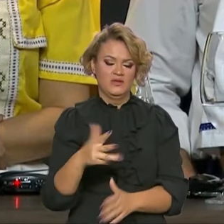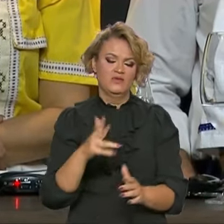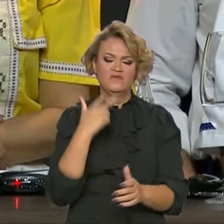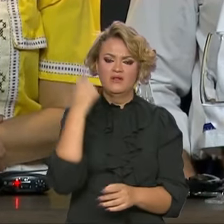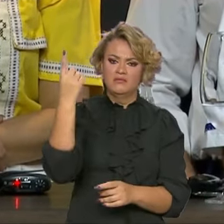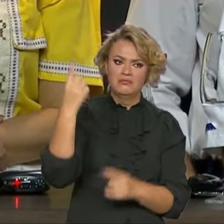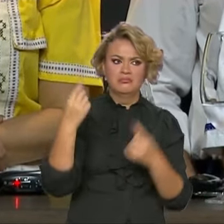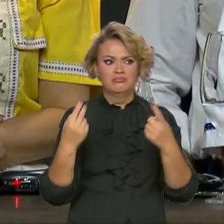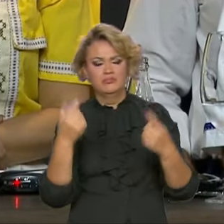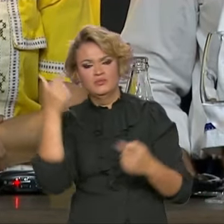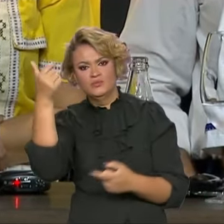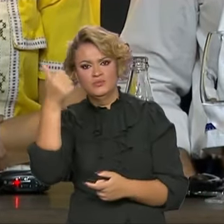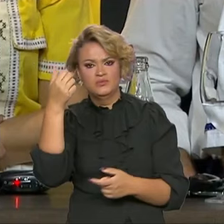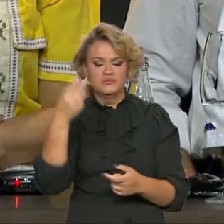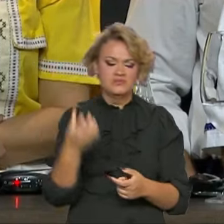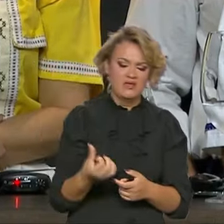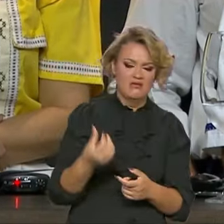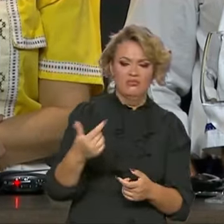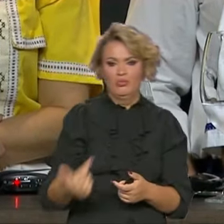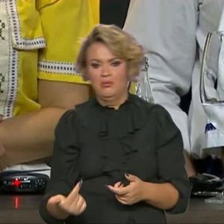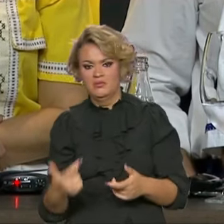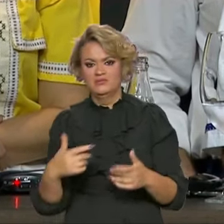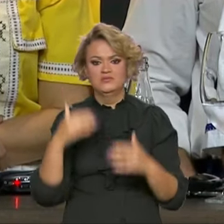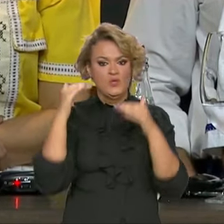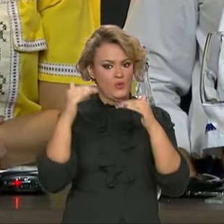1, depois já era 6, depois voltou para 2.